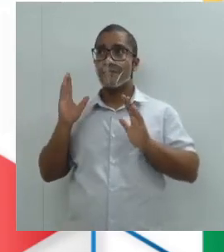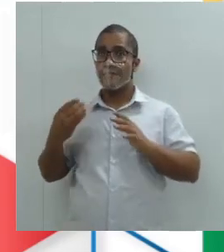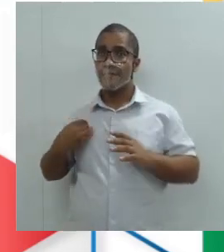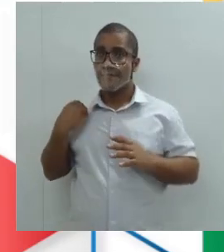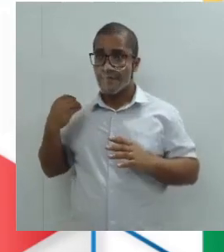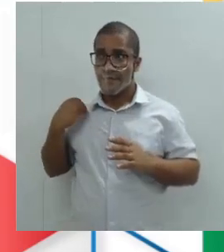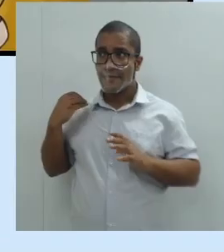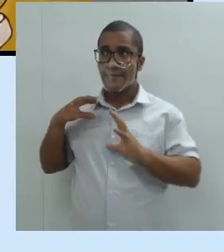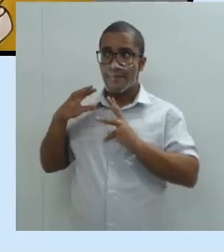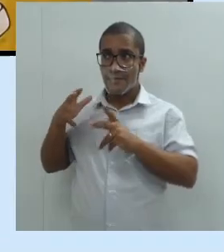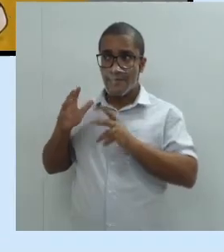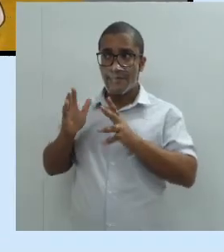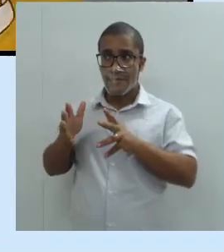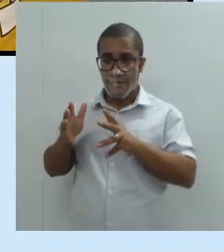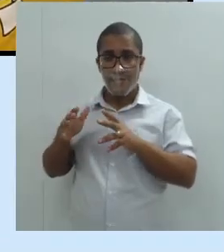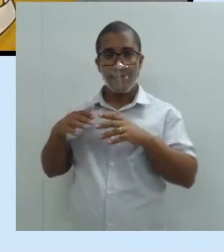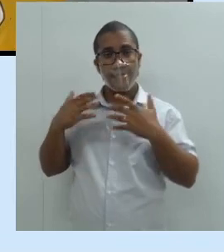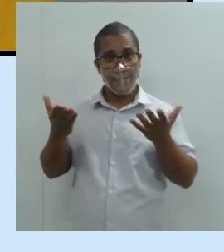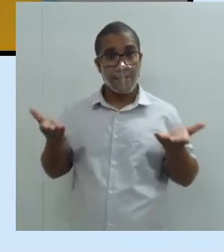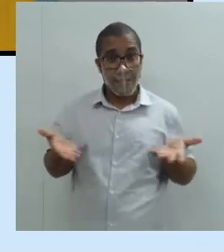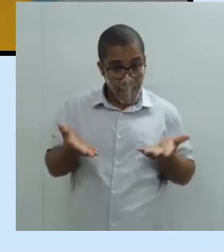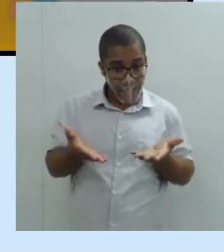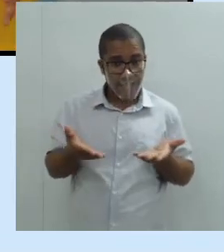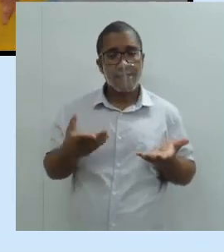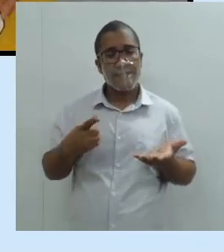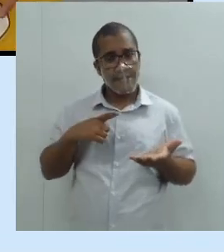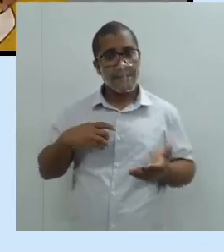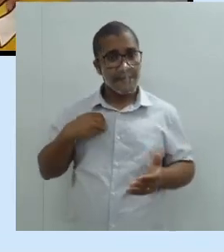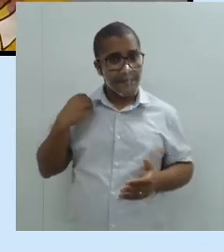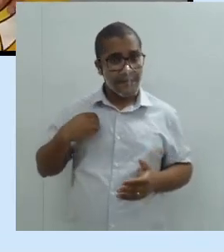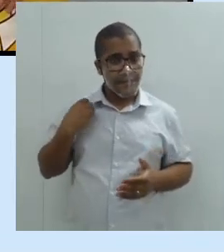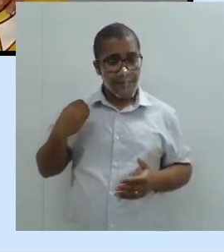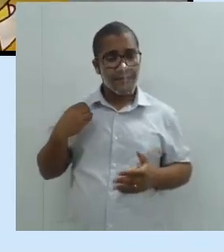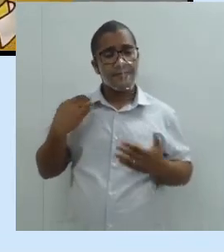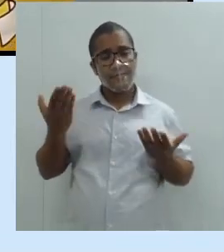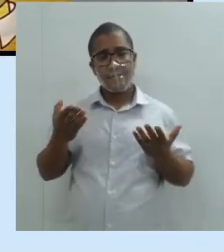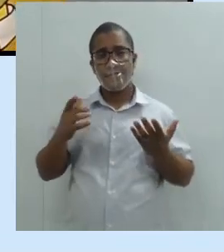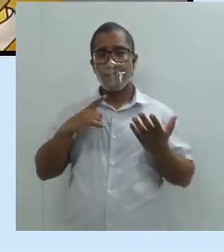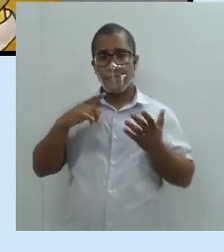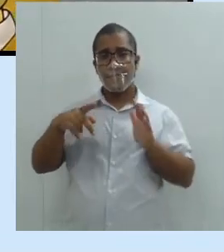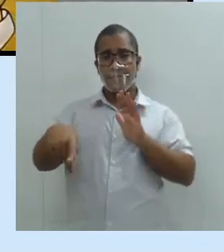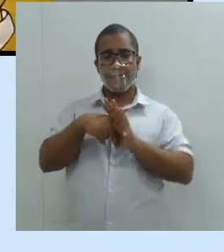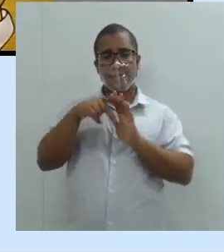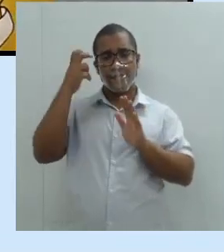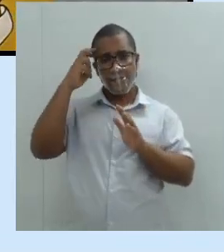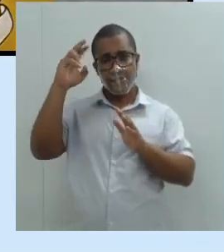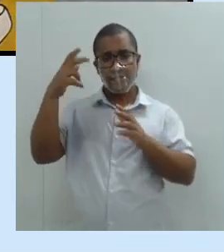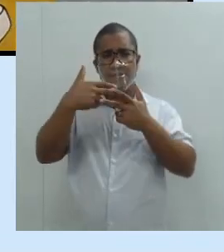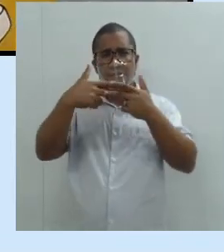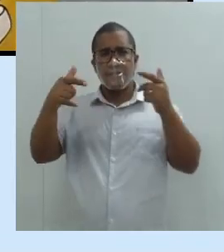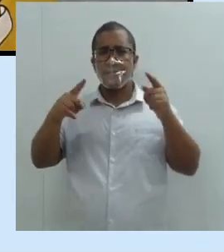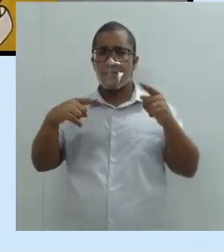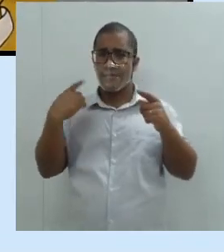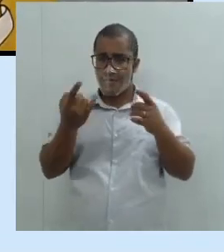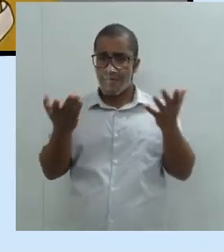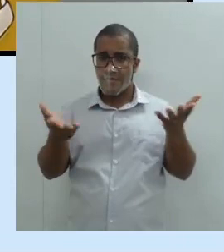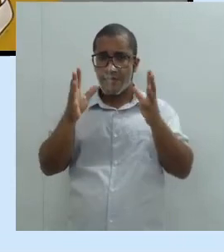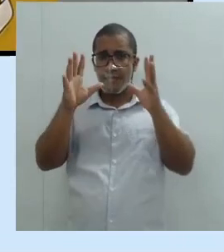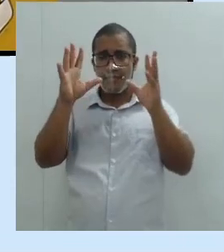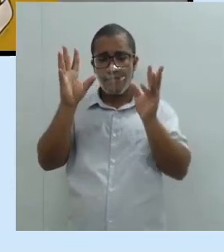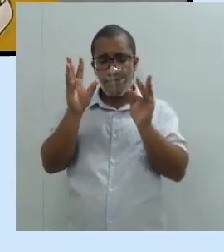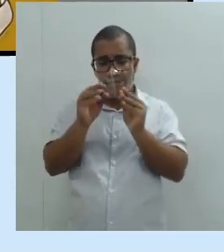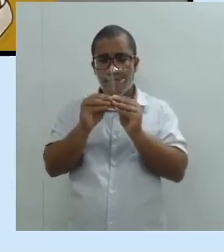Então, todos esses aspectos que a gente leu aí no quadro, né, que você está vendo aí na sua tela, são